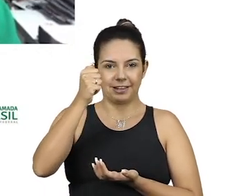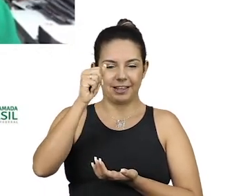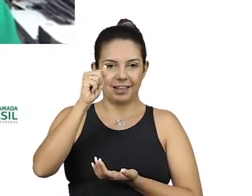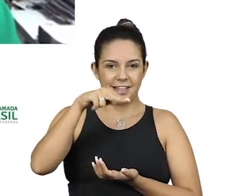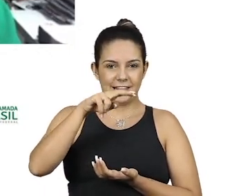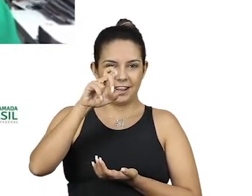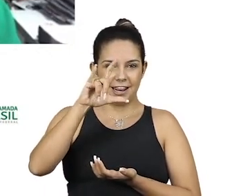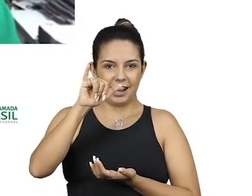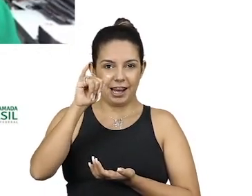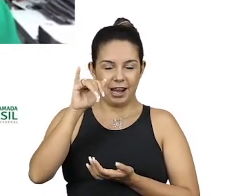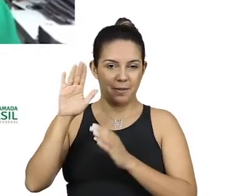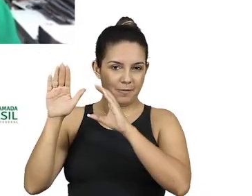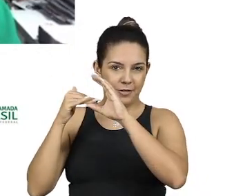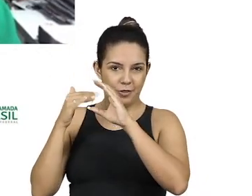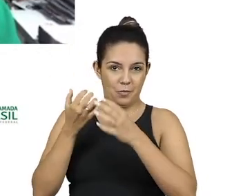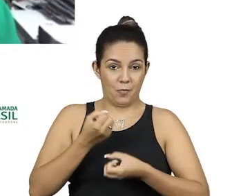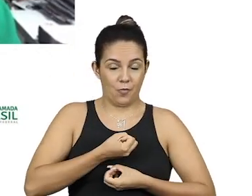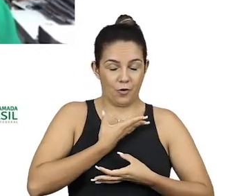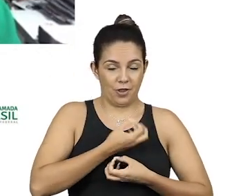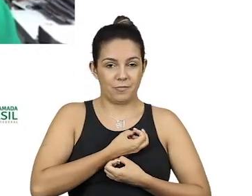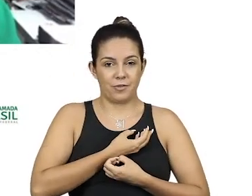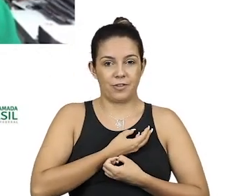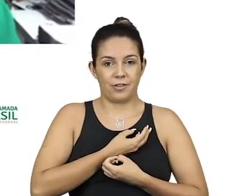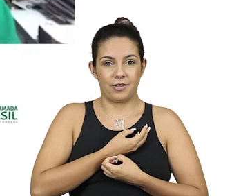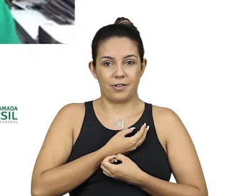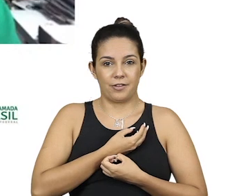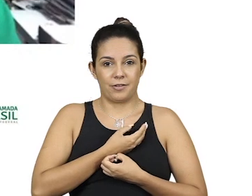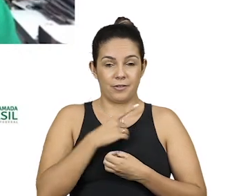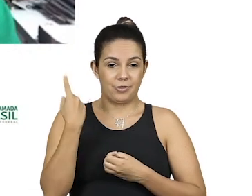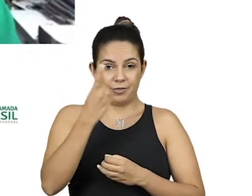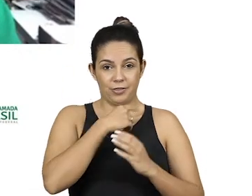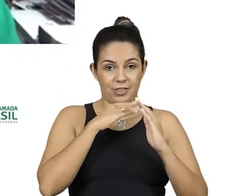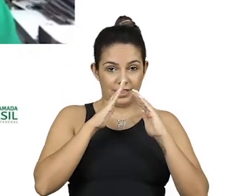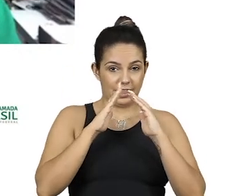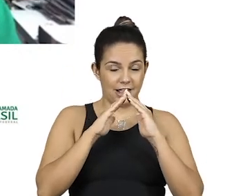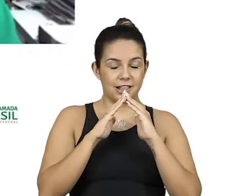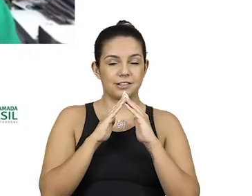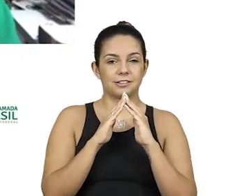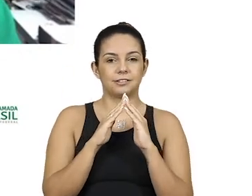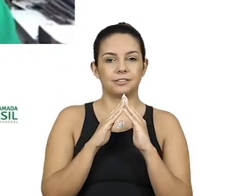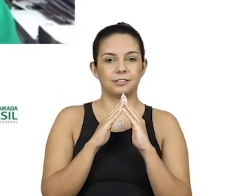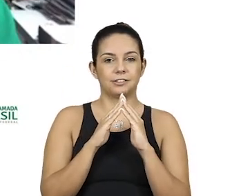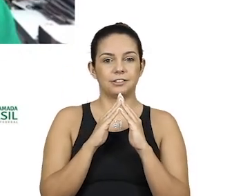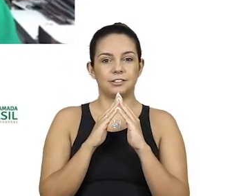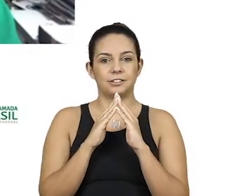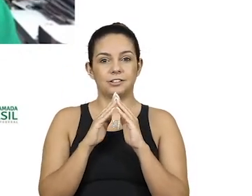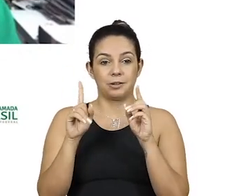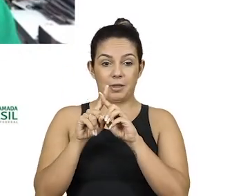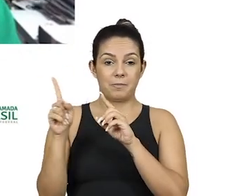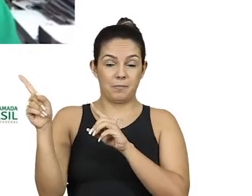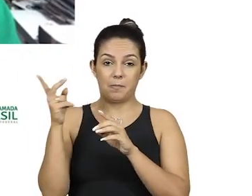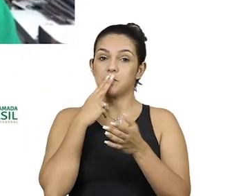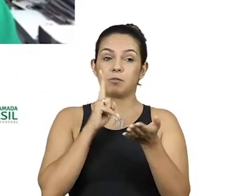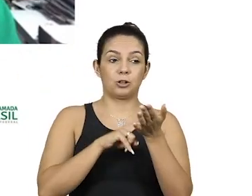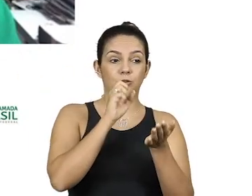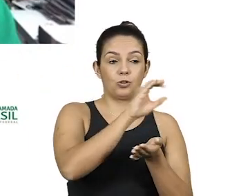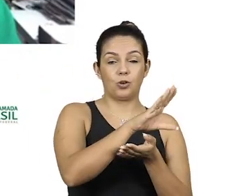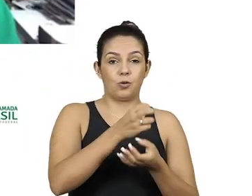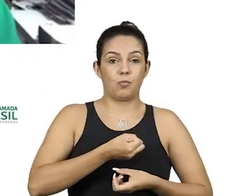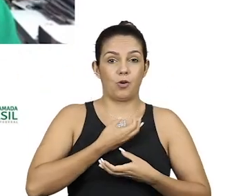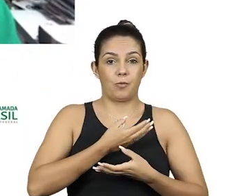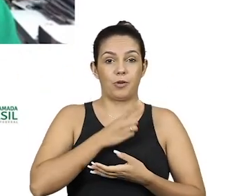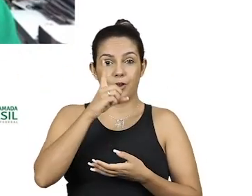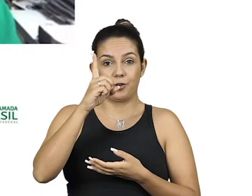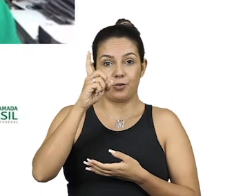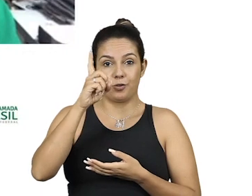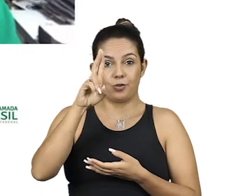mandou poemas para a nossa casa e para a casa do Drummond, e Afonso